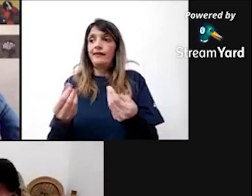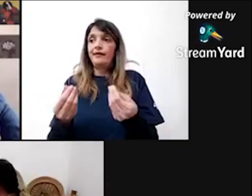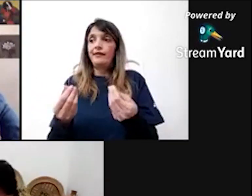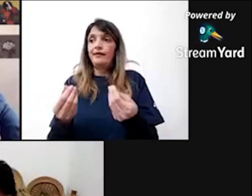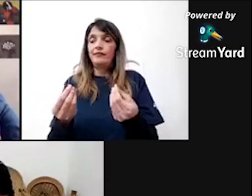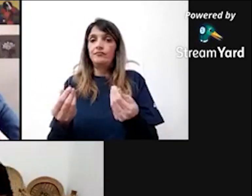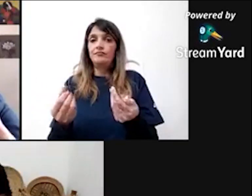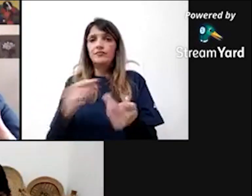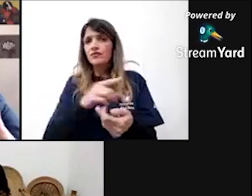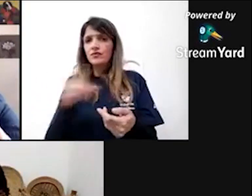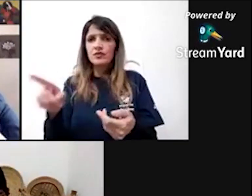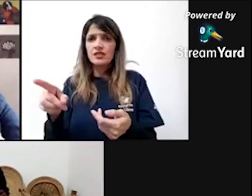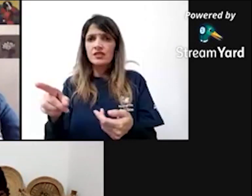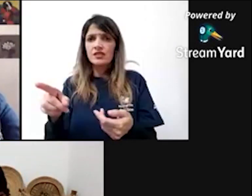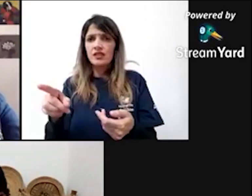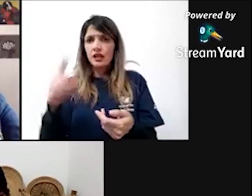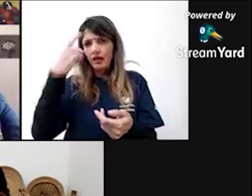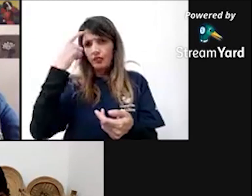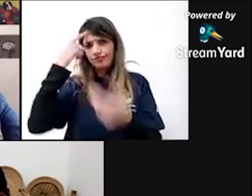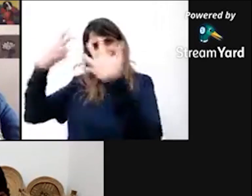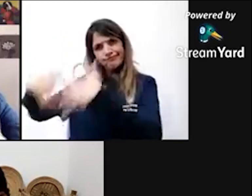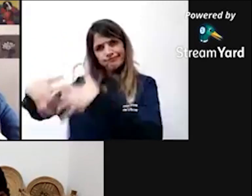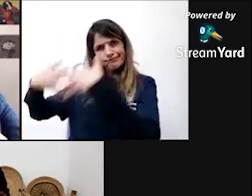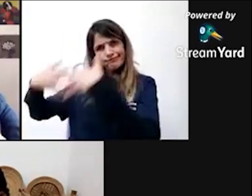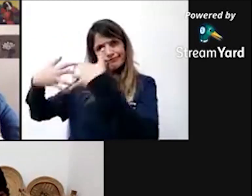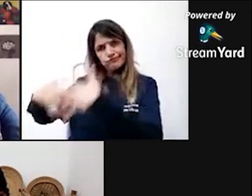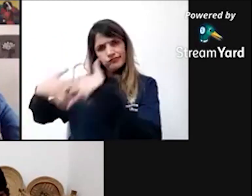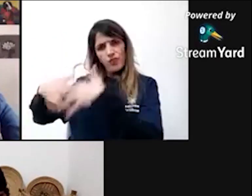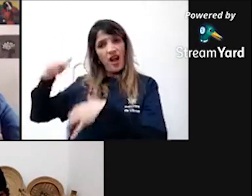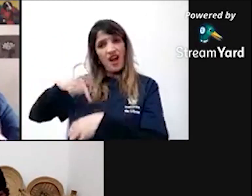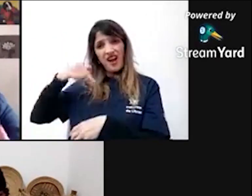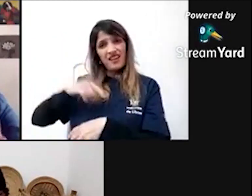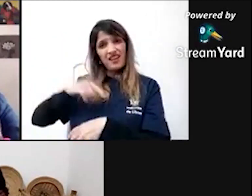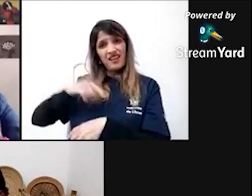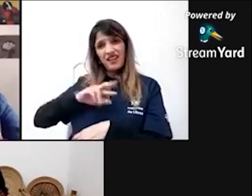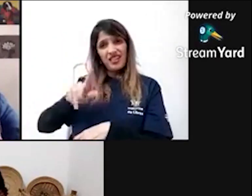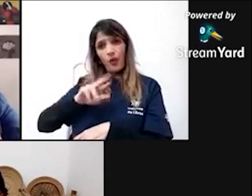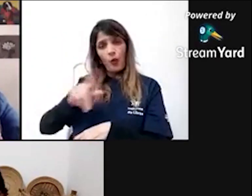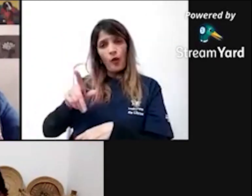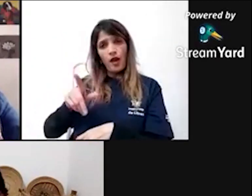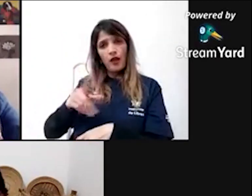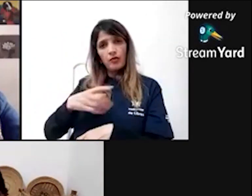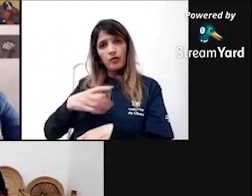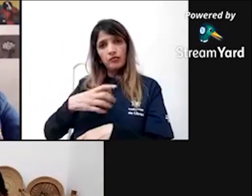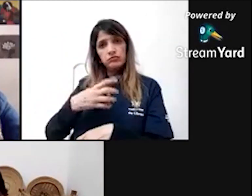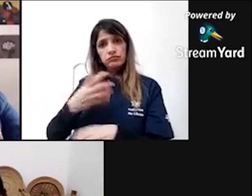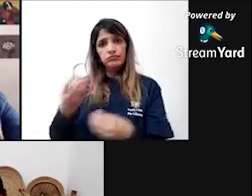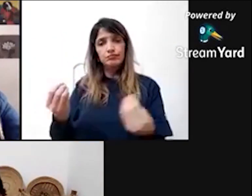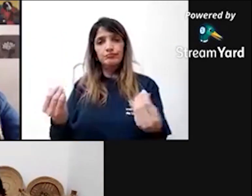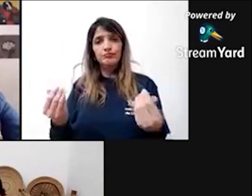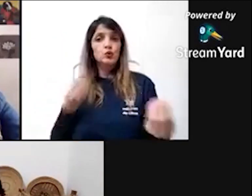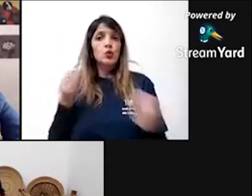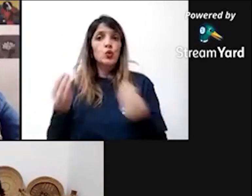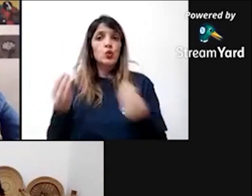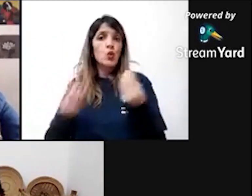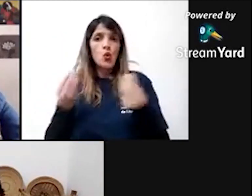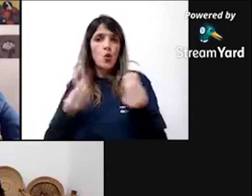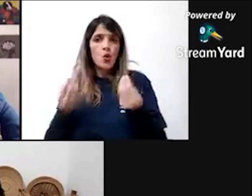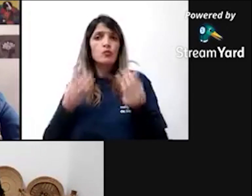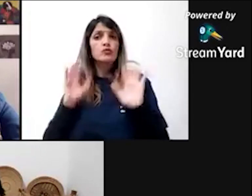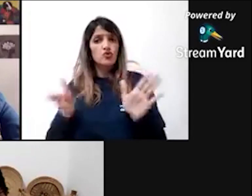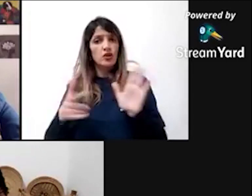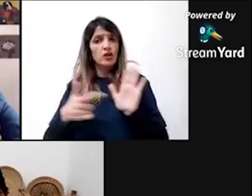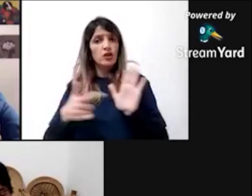vocês possam refletir. Aqui não é uma questão de conteúdo. Quero deixar claro para vocês